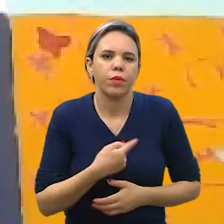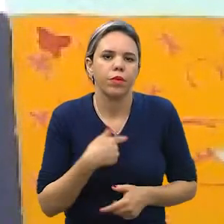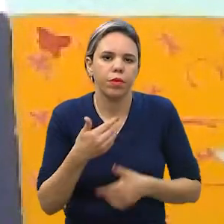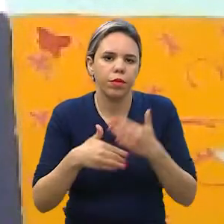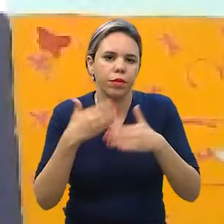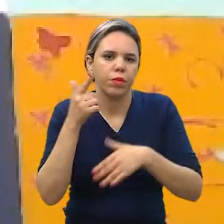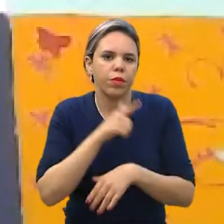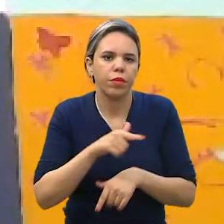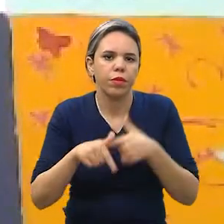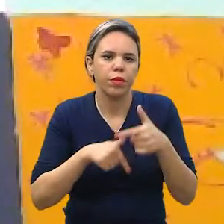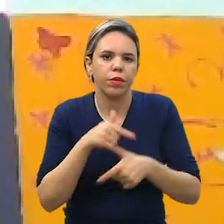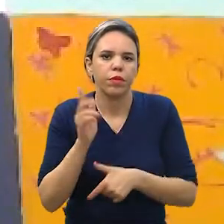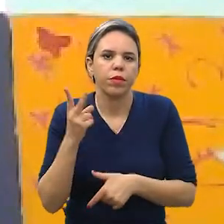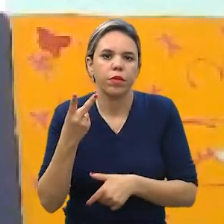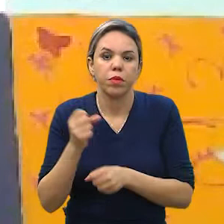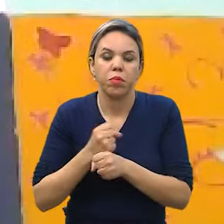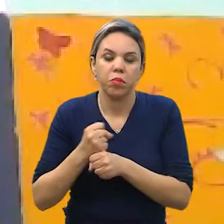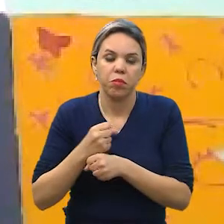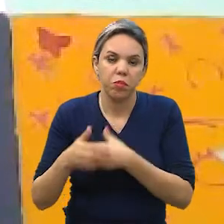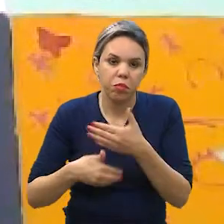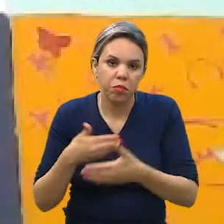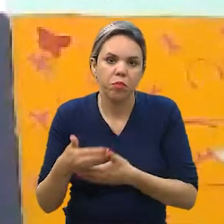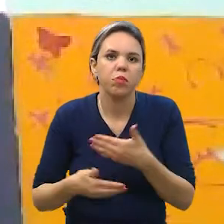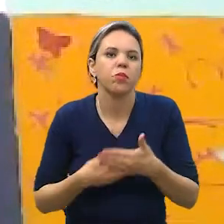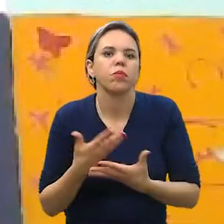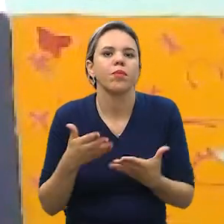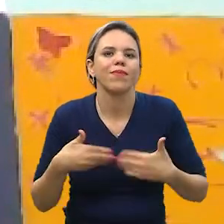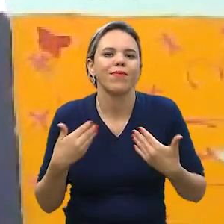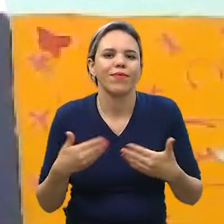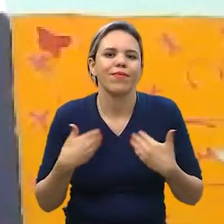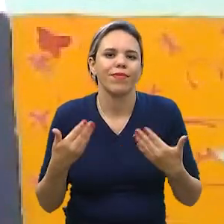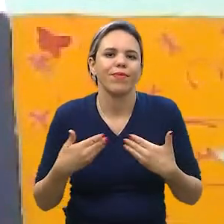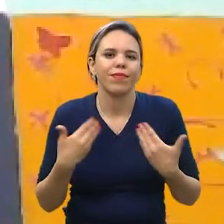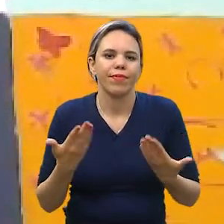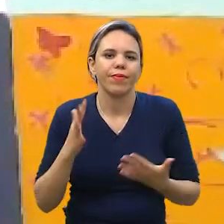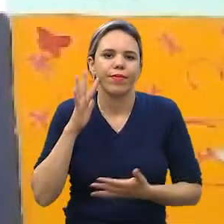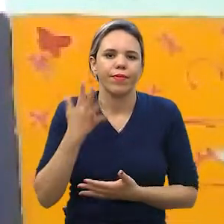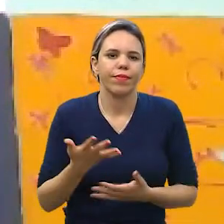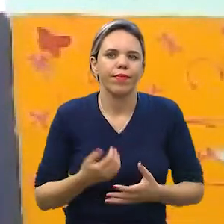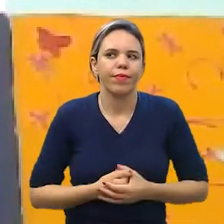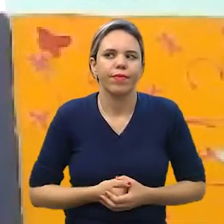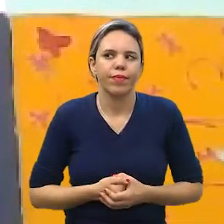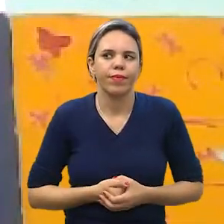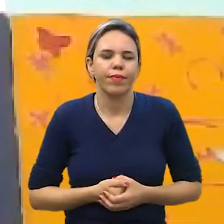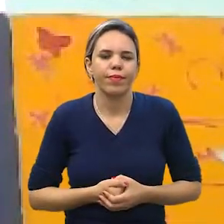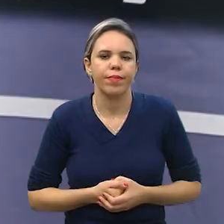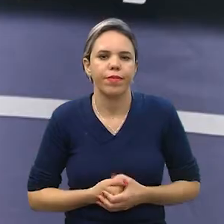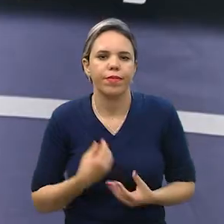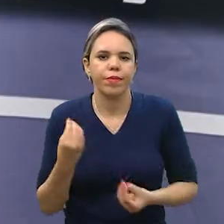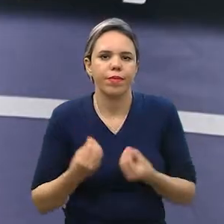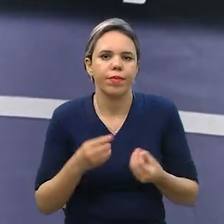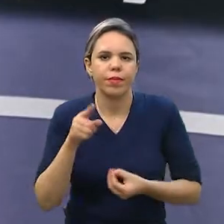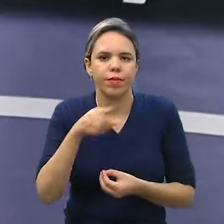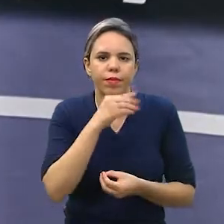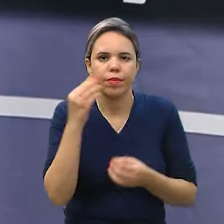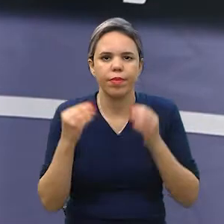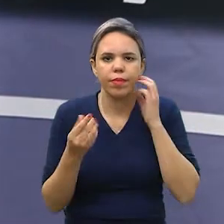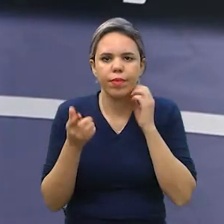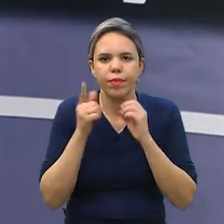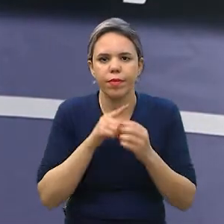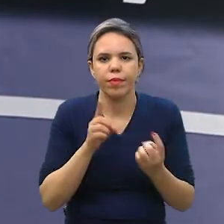vem desenvolvendo um trabalho já há 20 anos, com muita alegria e colhendo bons resultados. E como é que esses